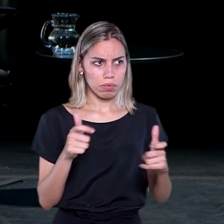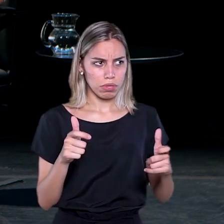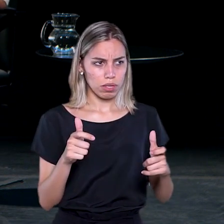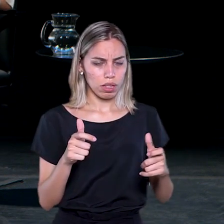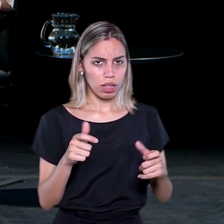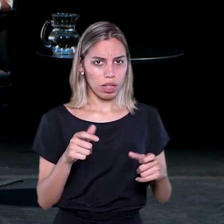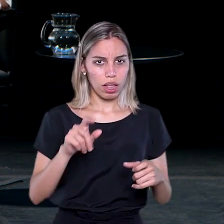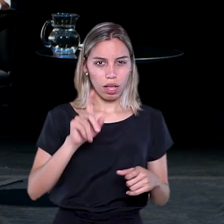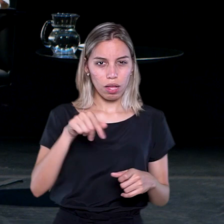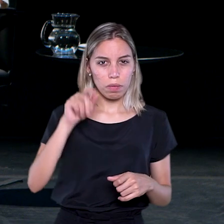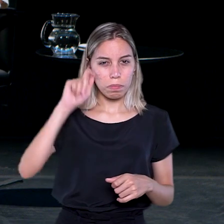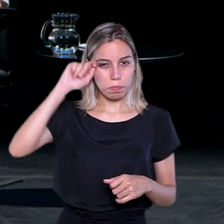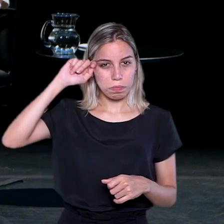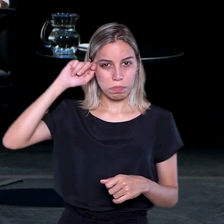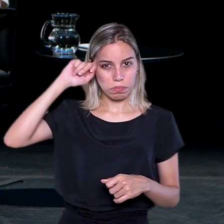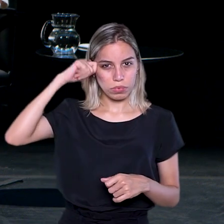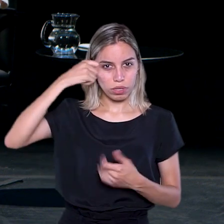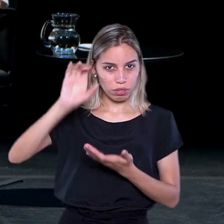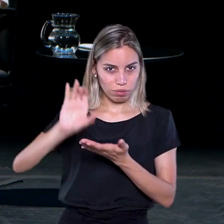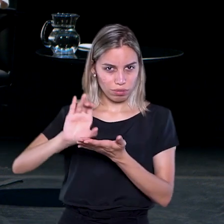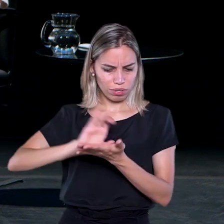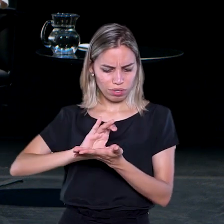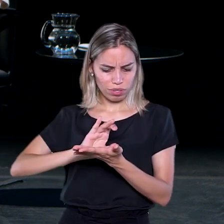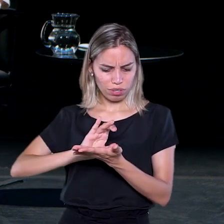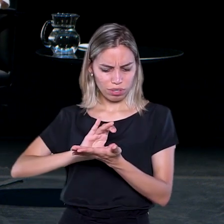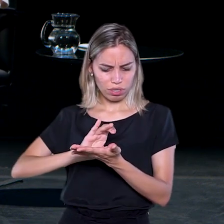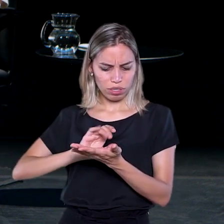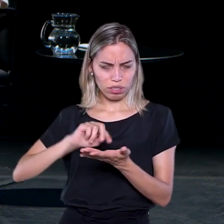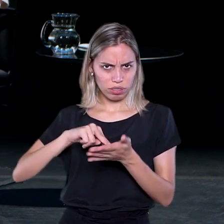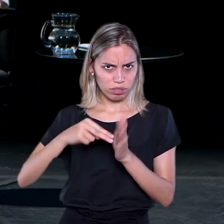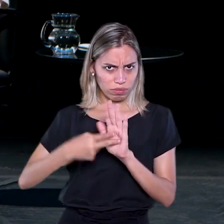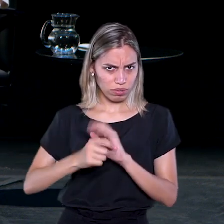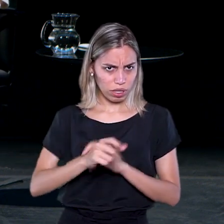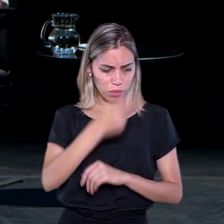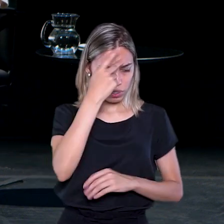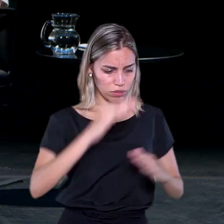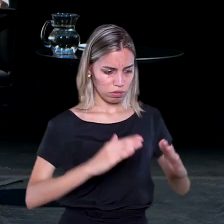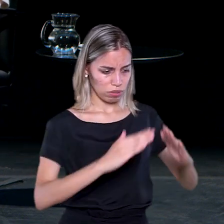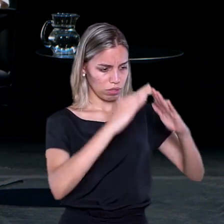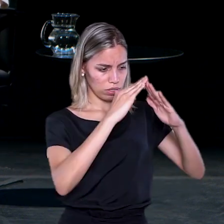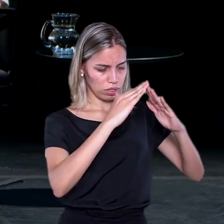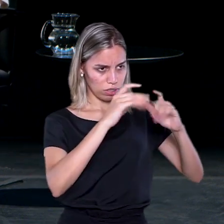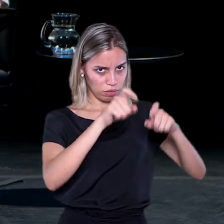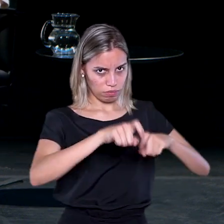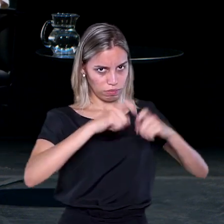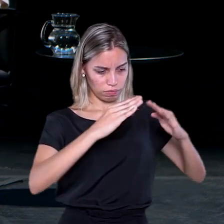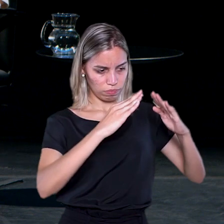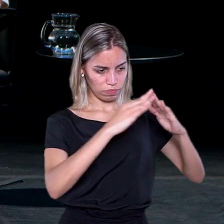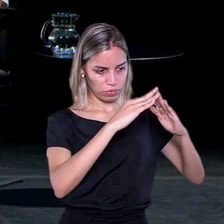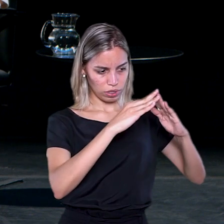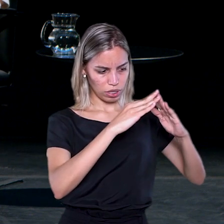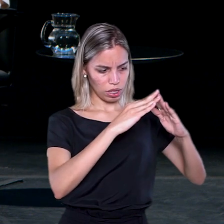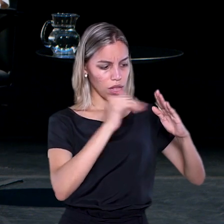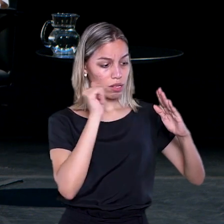ganho. Negros de ganho eram pessoas negras escravizadas que podiam sair das propriedades das casas, grandes fazendas, enfim, durante o